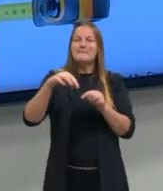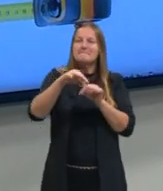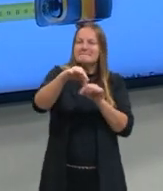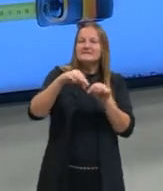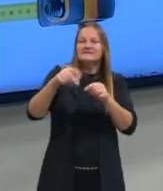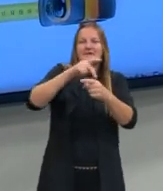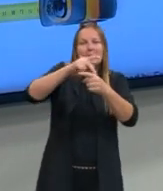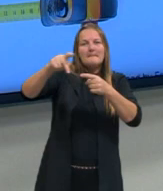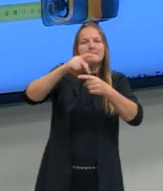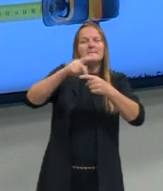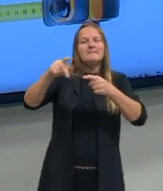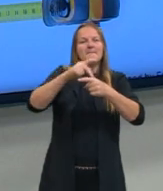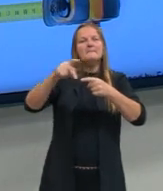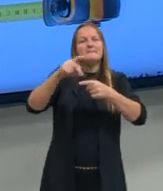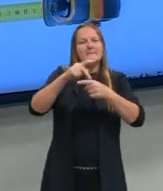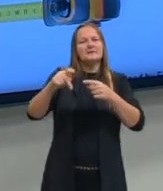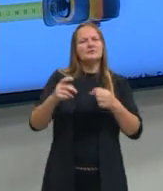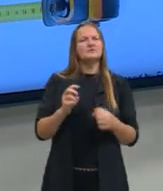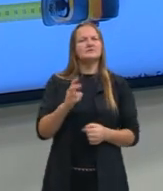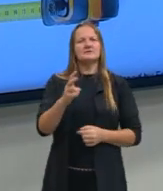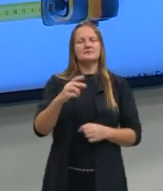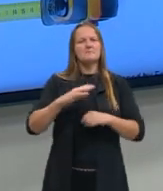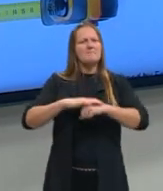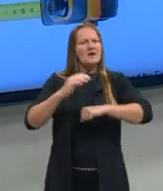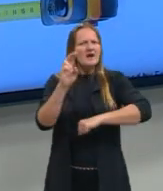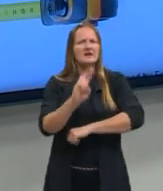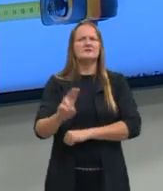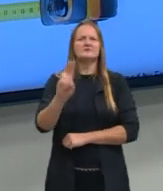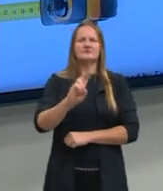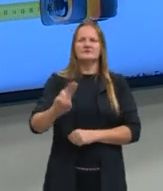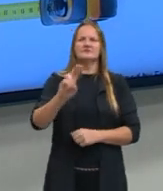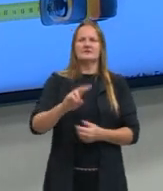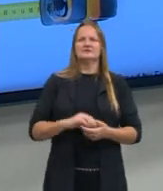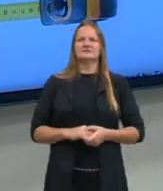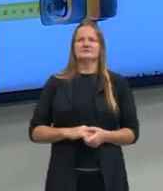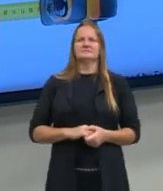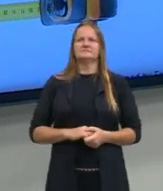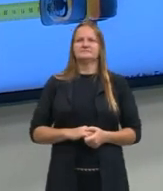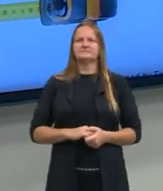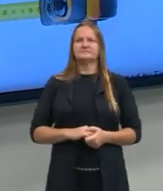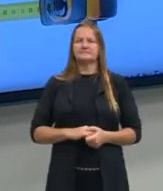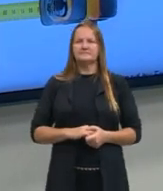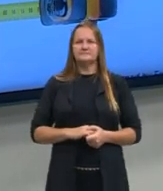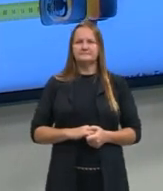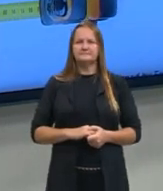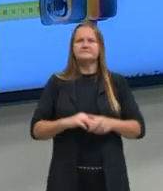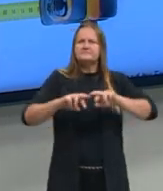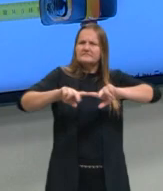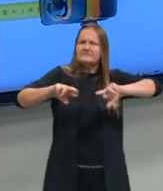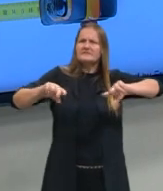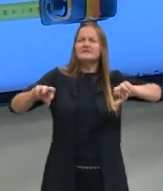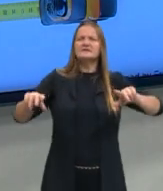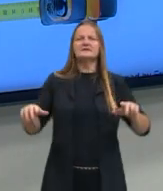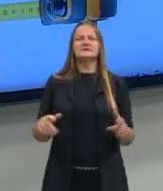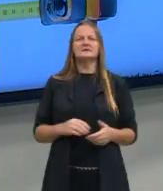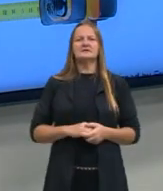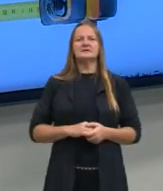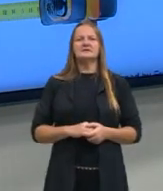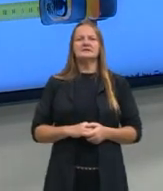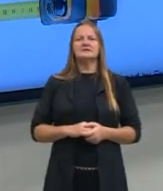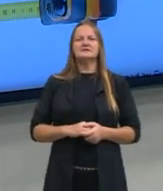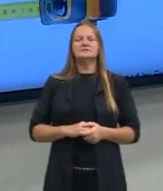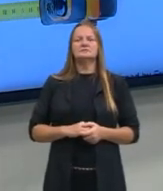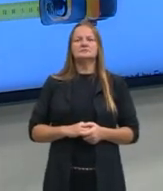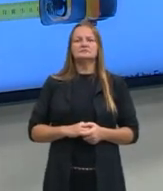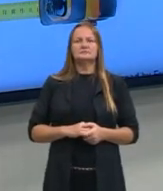padrões de grandezas mais utilizadas enfim a gente consegue sempre derivada essas grandezas para